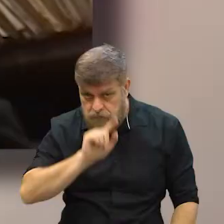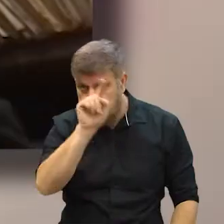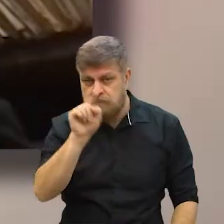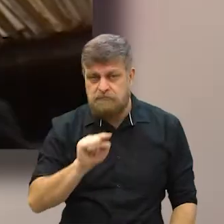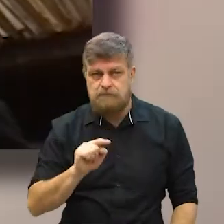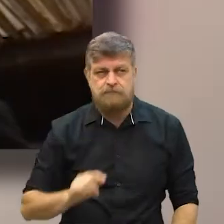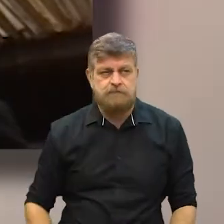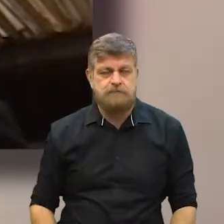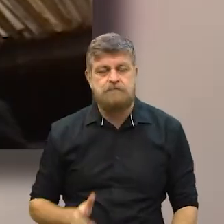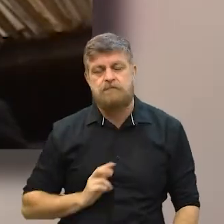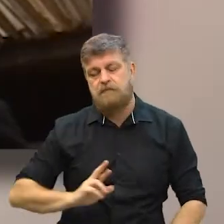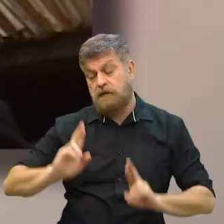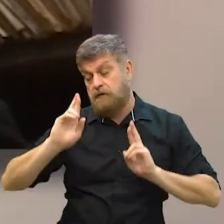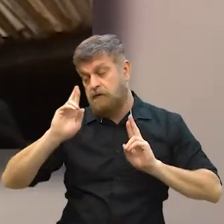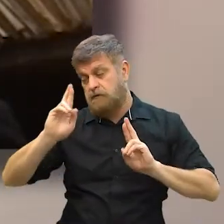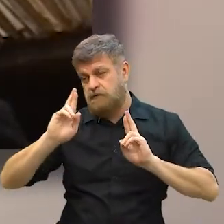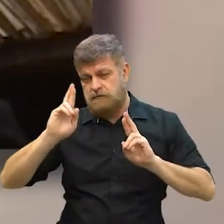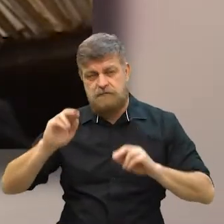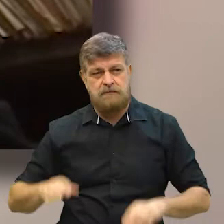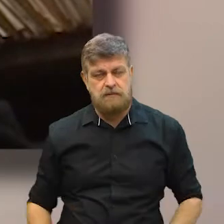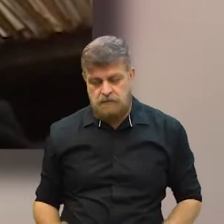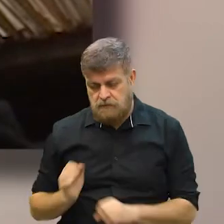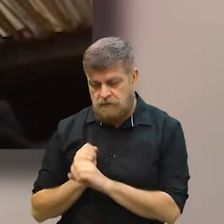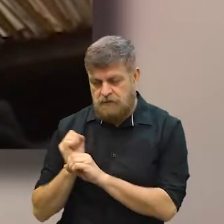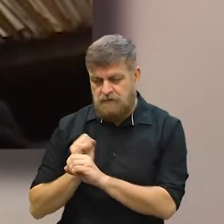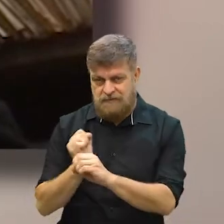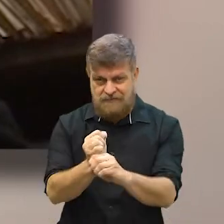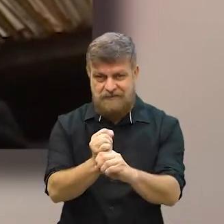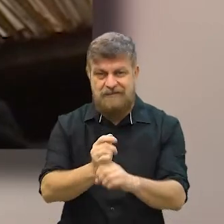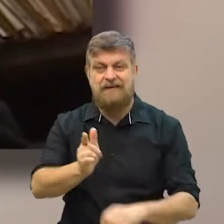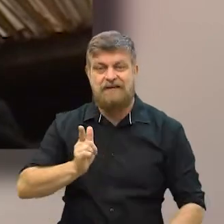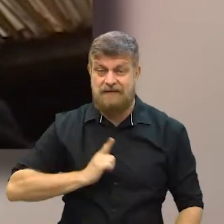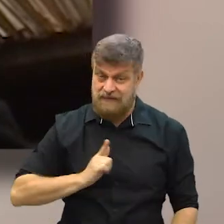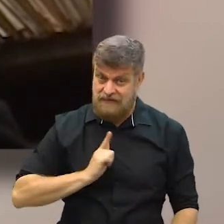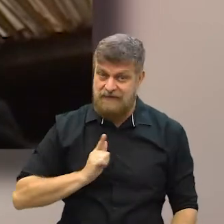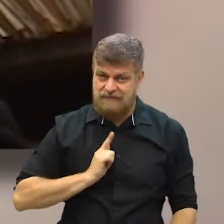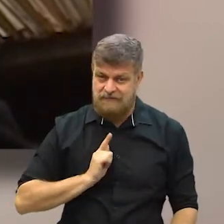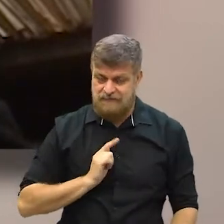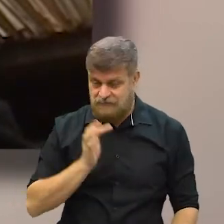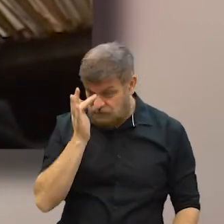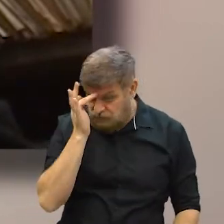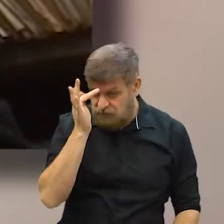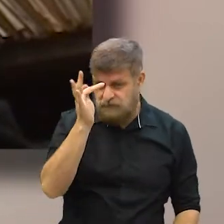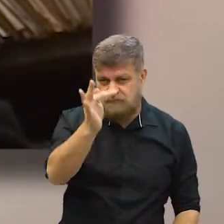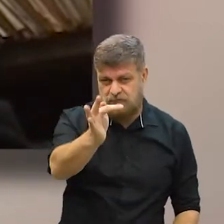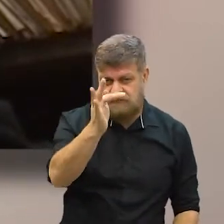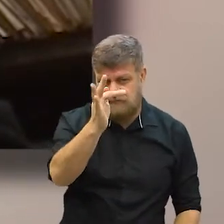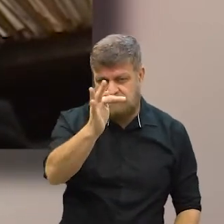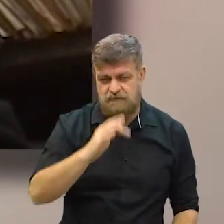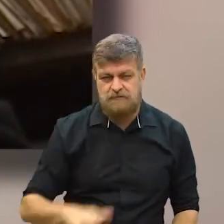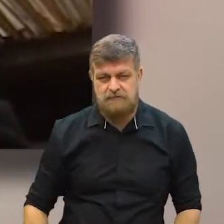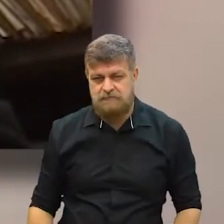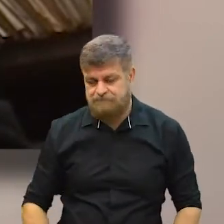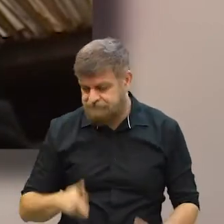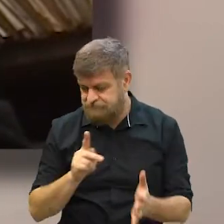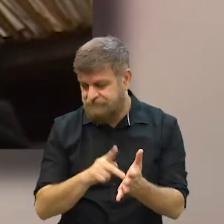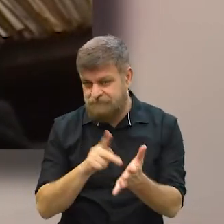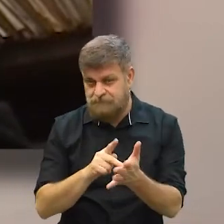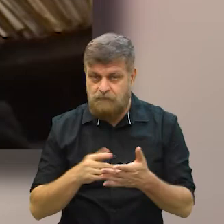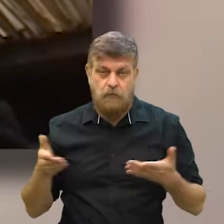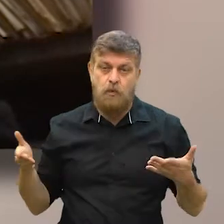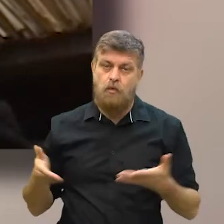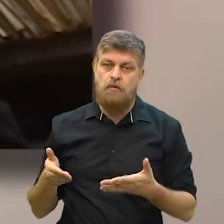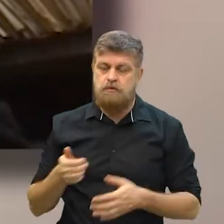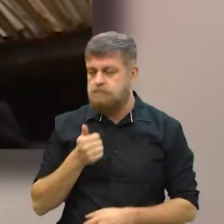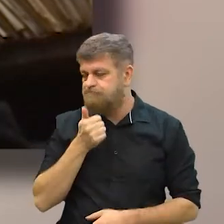doutor? Eu espero que daqui a uns anos nós tenhamos isso com uma